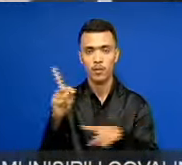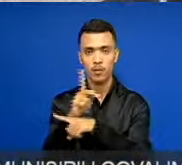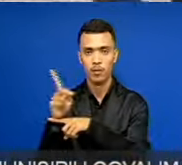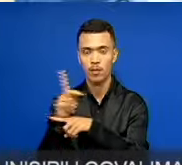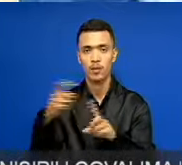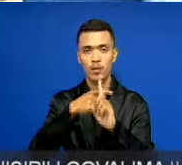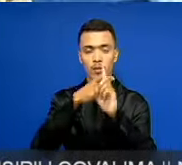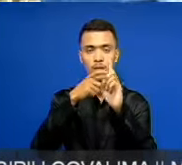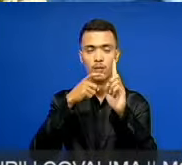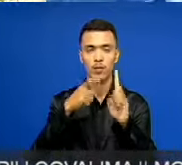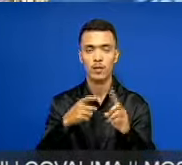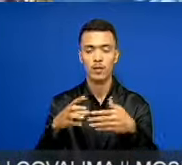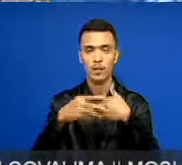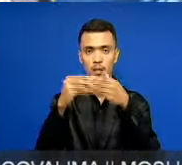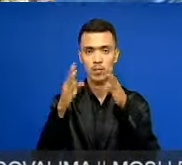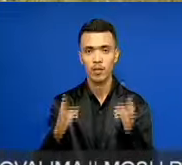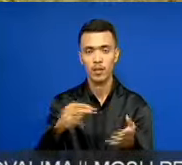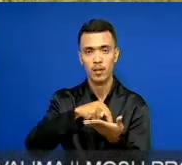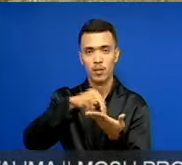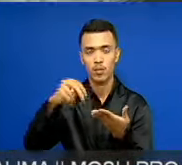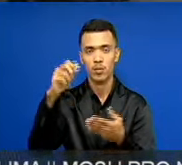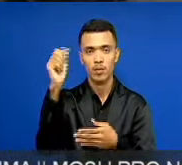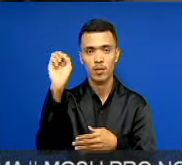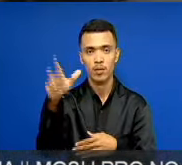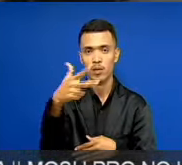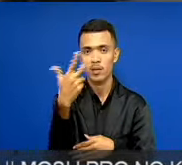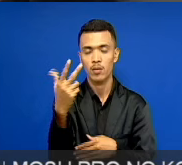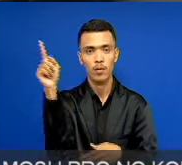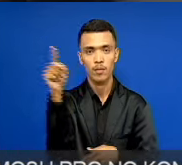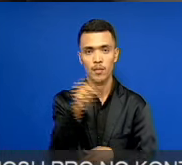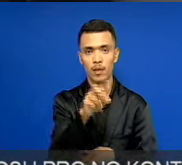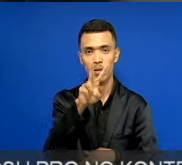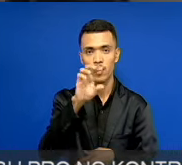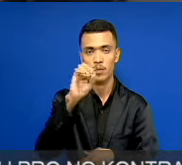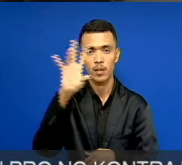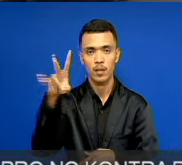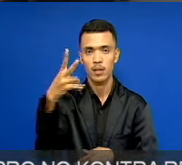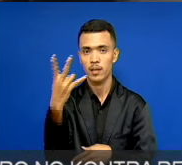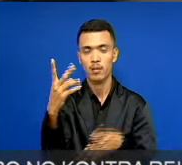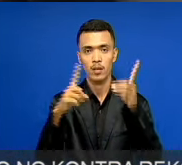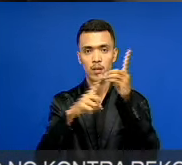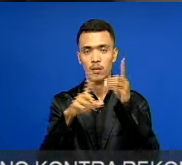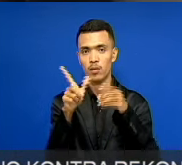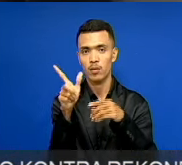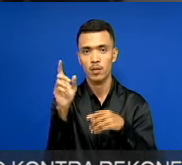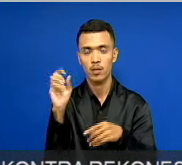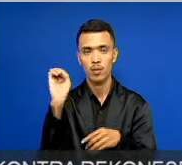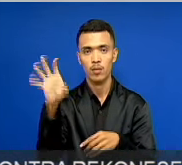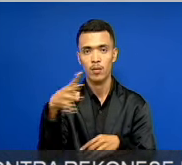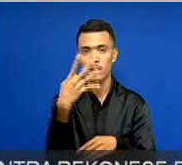e Rússia Deliberação Autoridade Número Sadulu Recentolo, barra Ringua Sadulu Recentito, Loron Sadulu Recentato Fulano